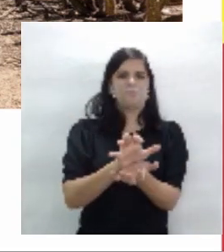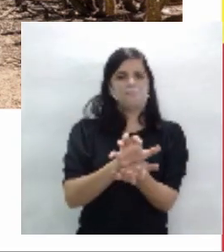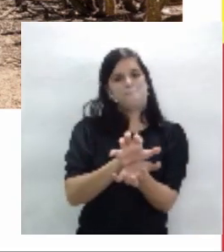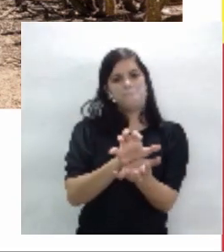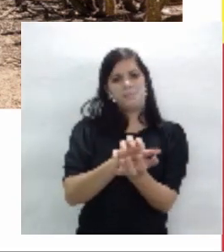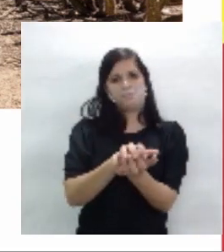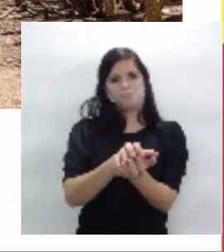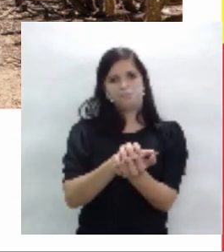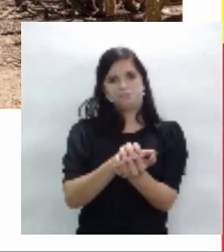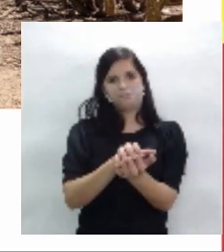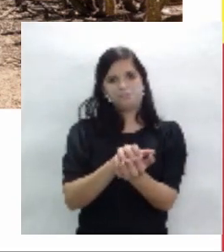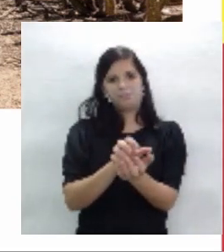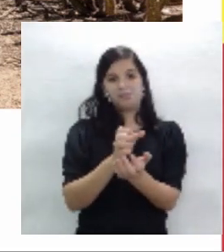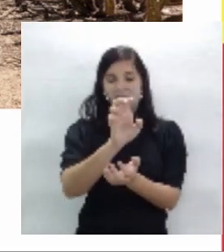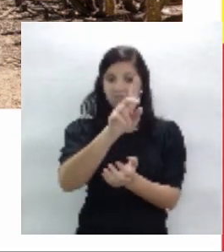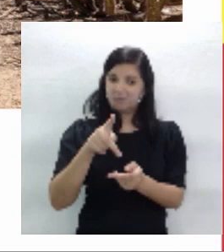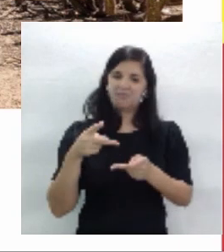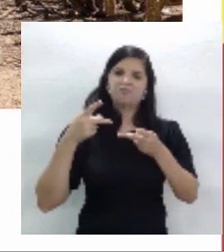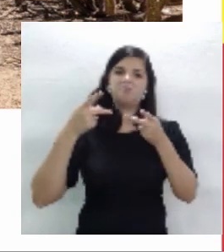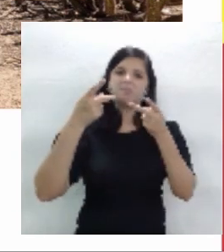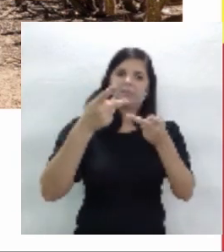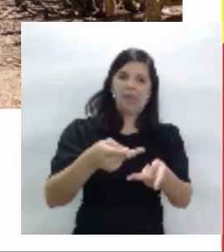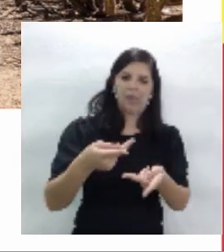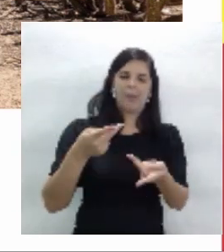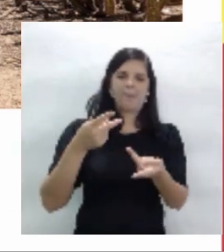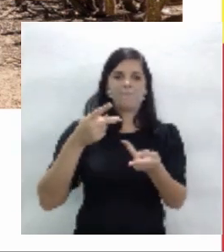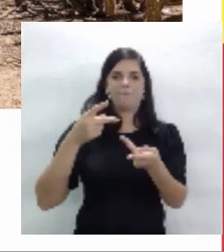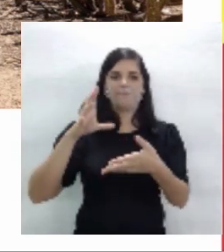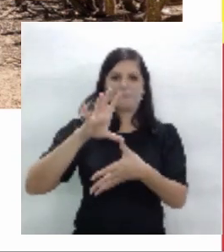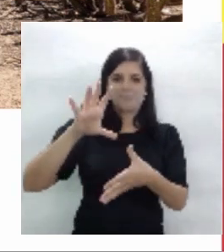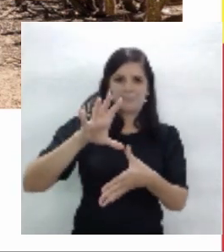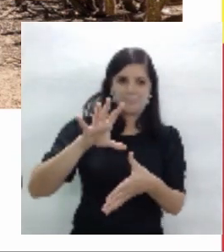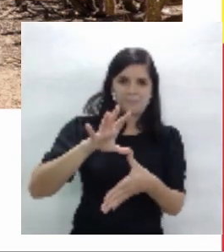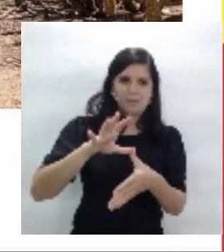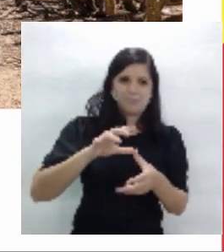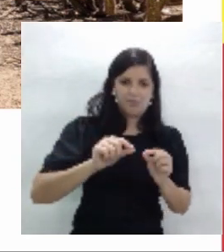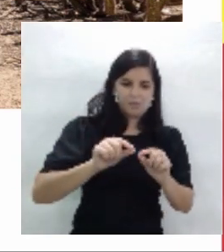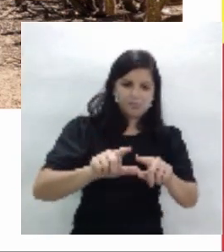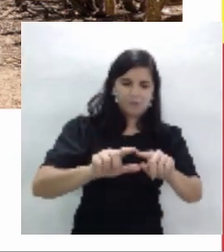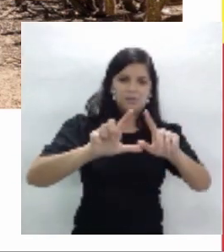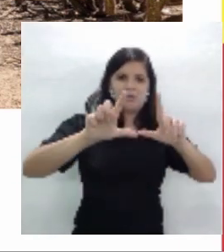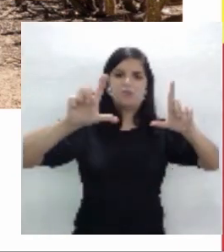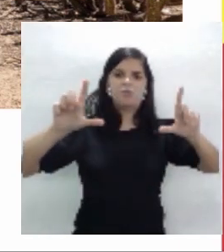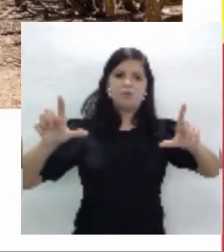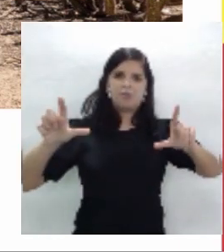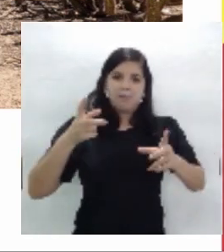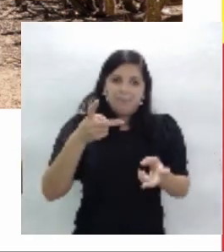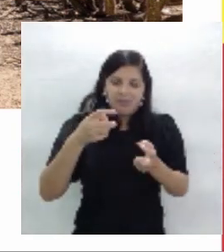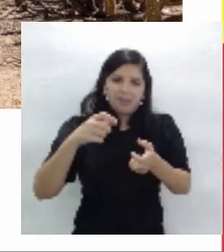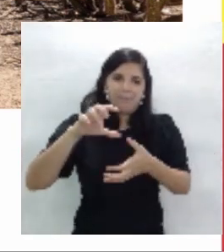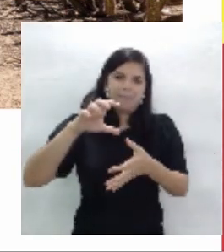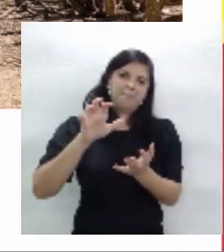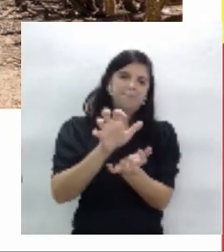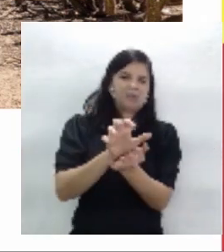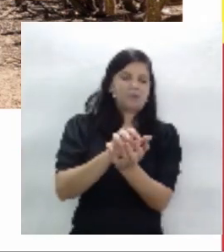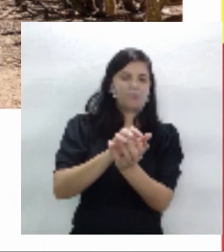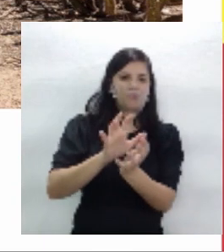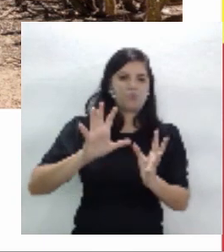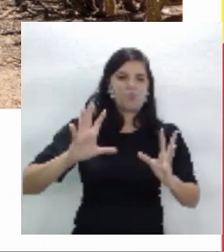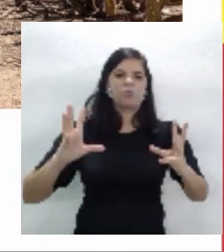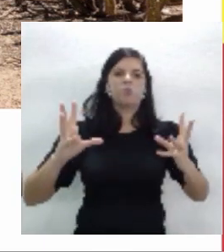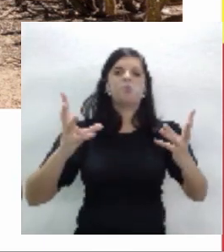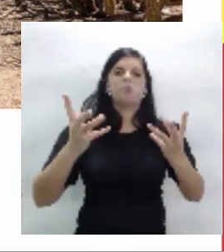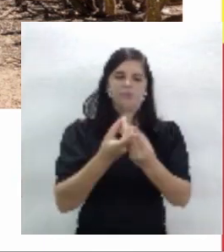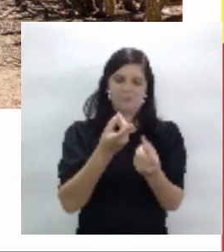a oportunidade de ampliar esse mapa, você vai ver que Pernambuco inteiro tem em suas terras o bioma